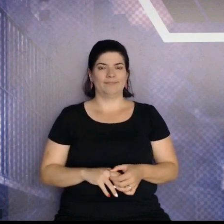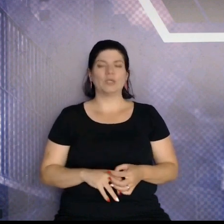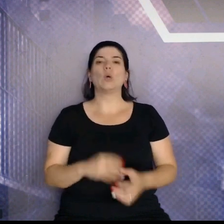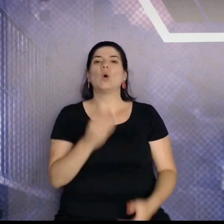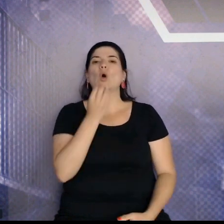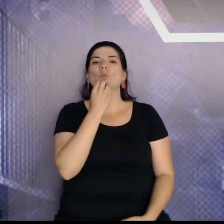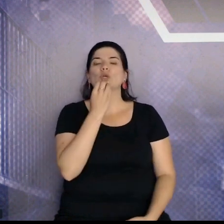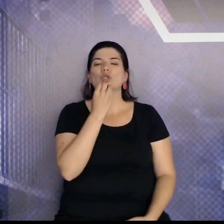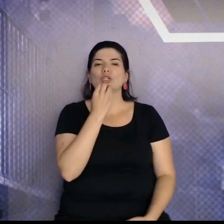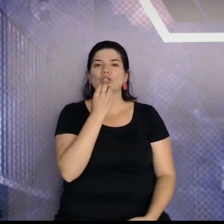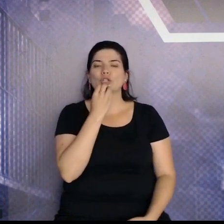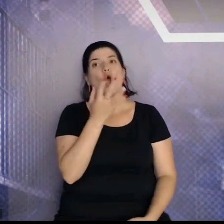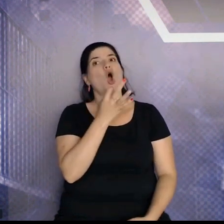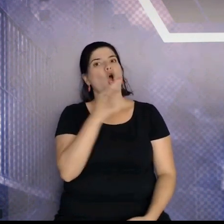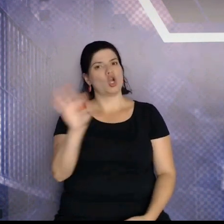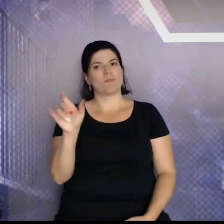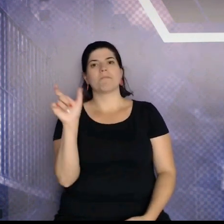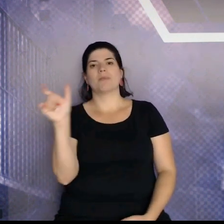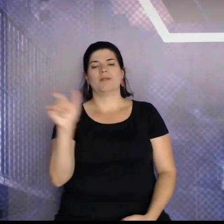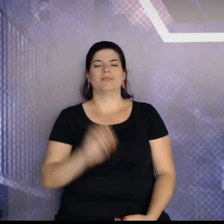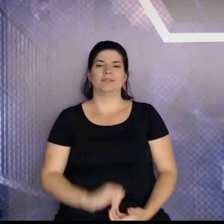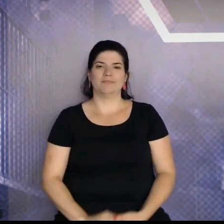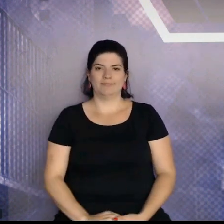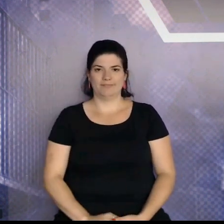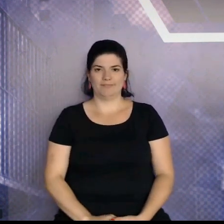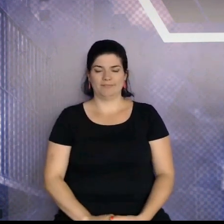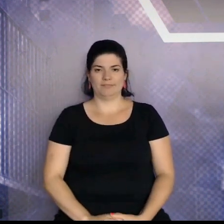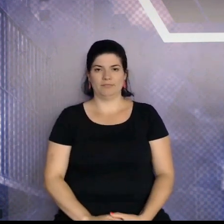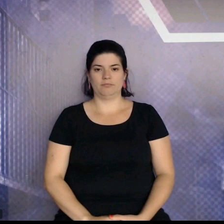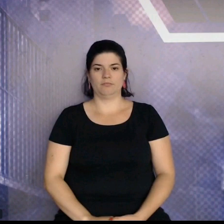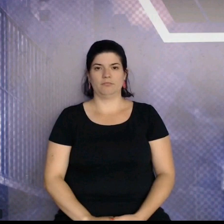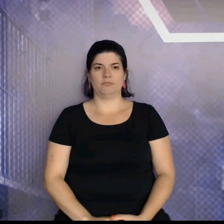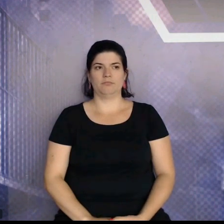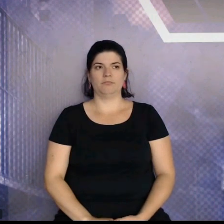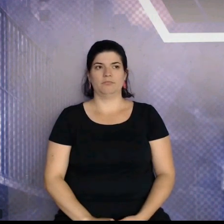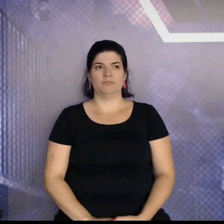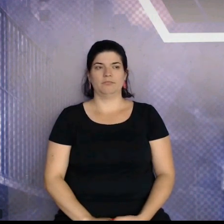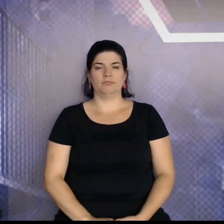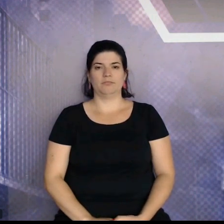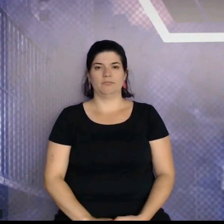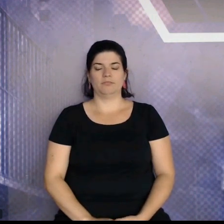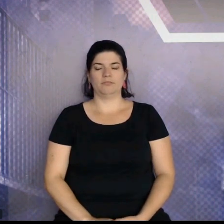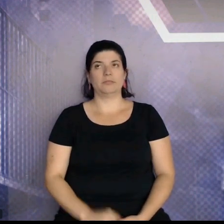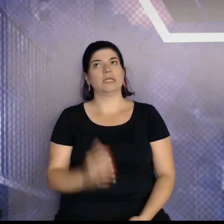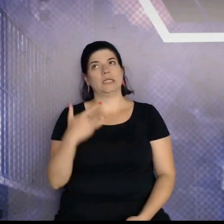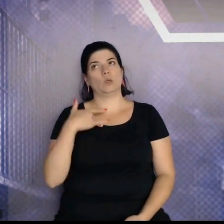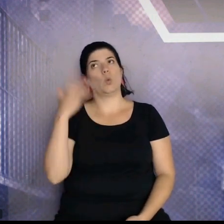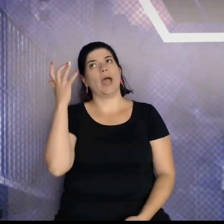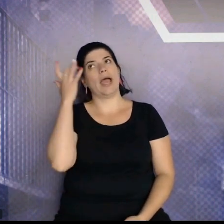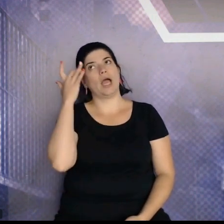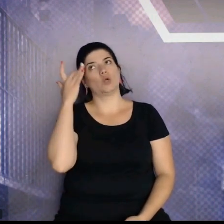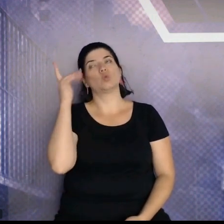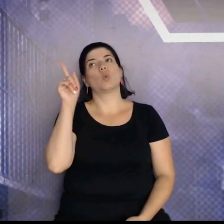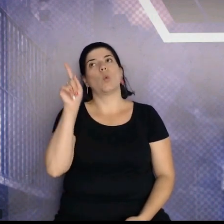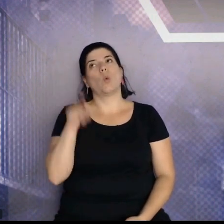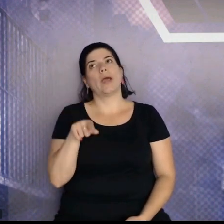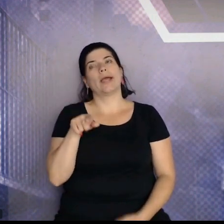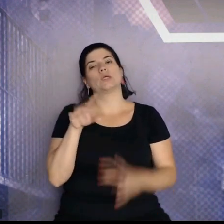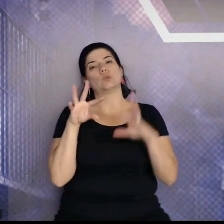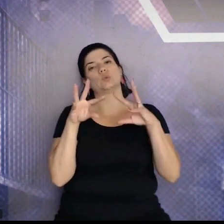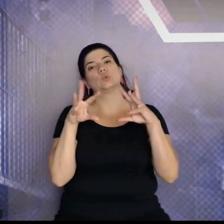Sim. Ótima palavra. Boa. Eu acho que é